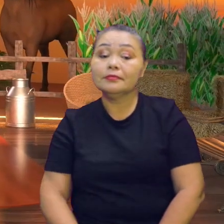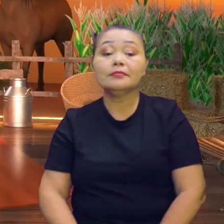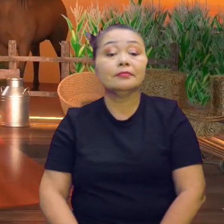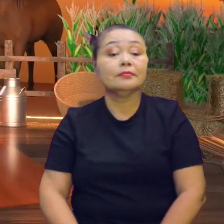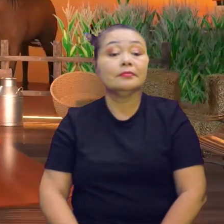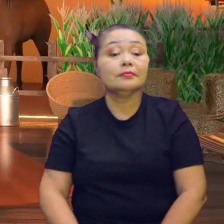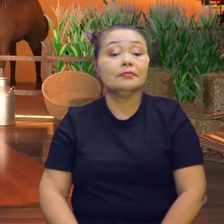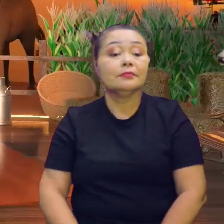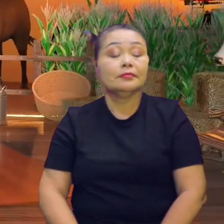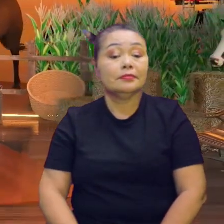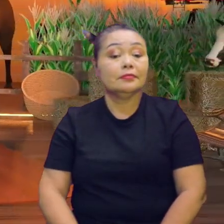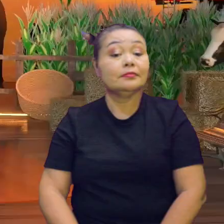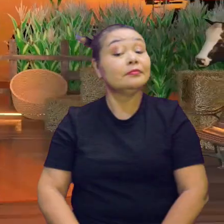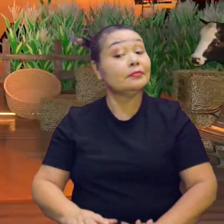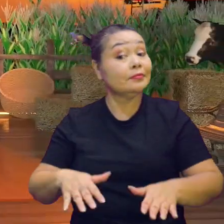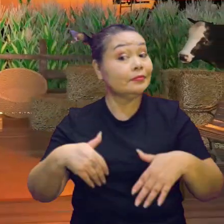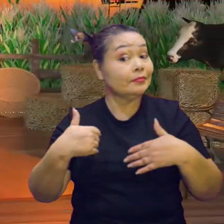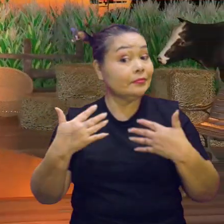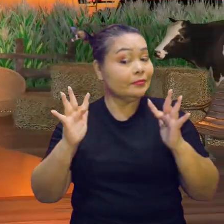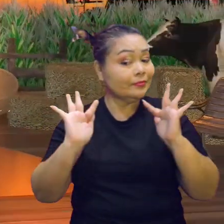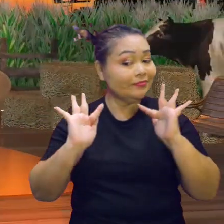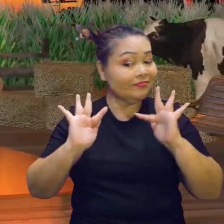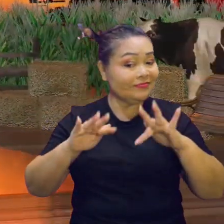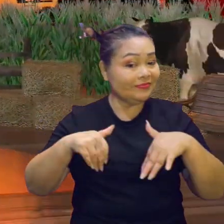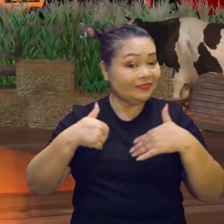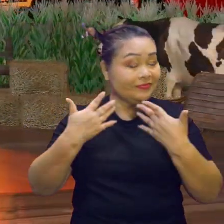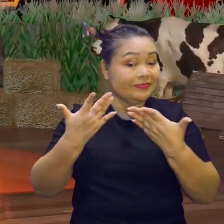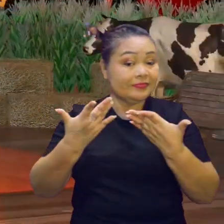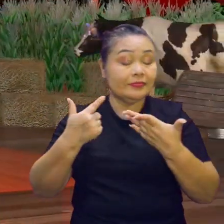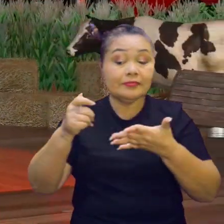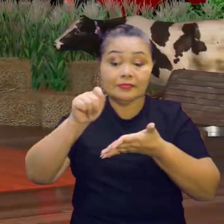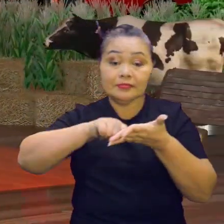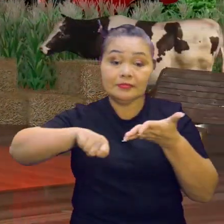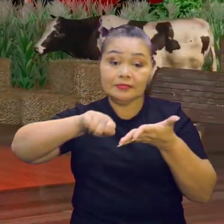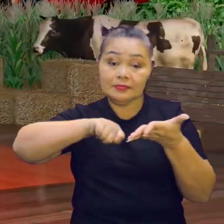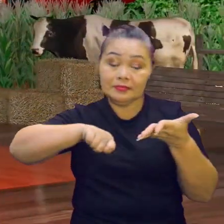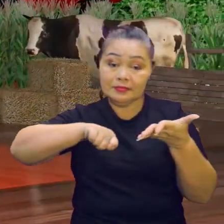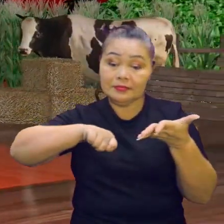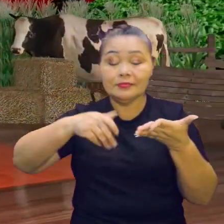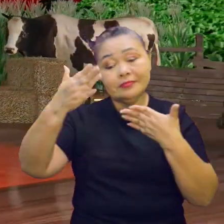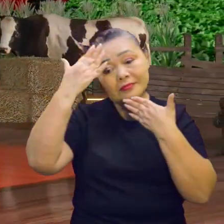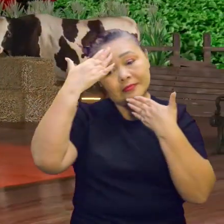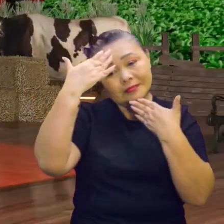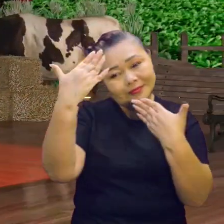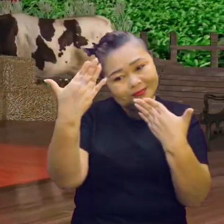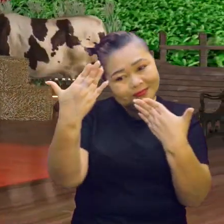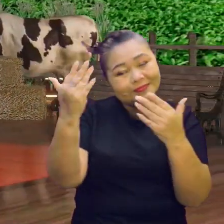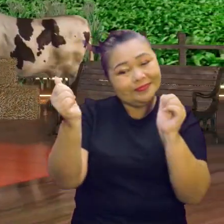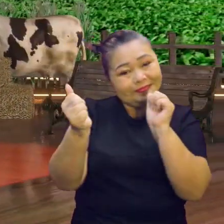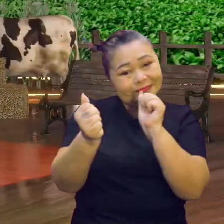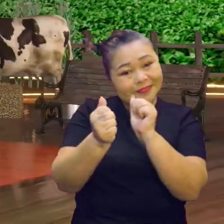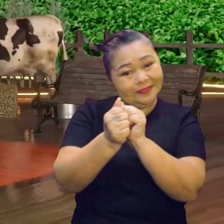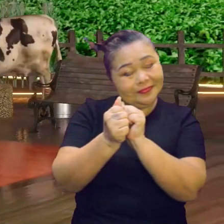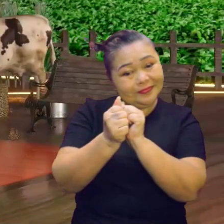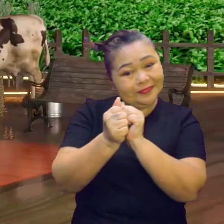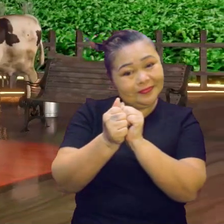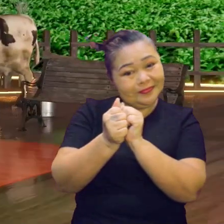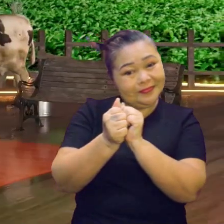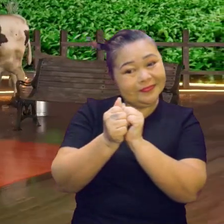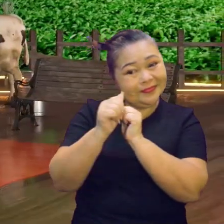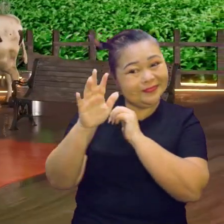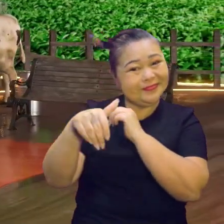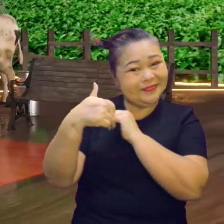com isso, a gente finaliza aqui as nossas correções. Muito obrigado por estar comigo lá desde a aula 9.